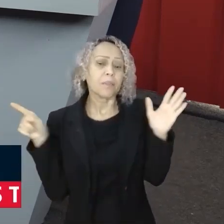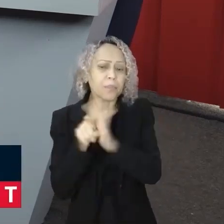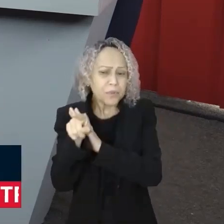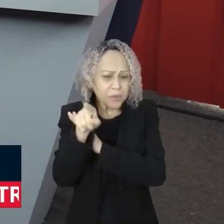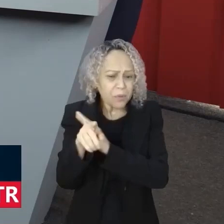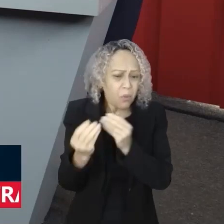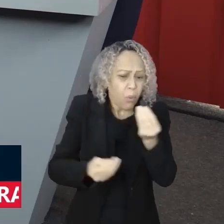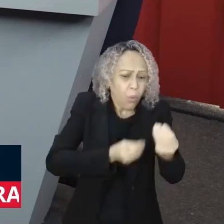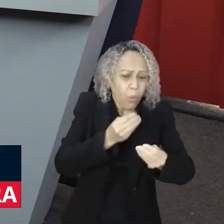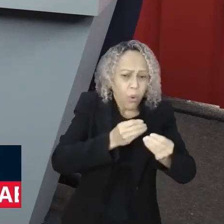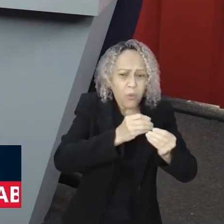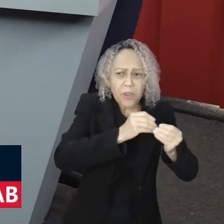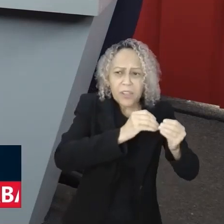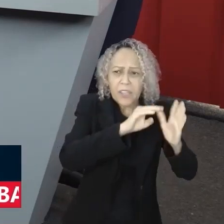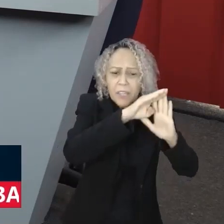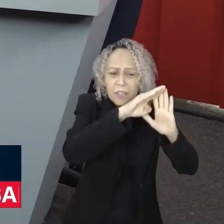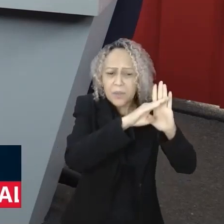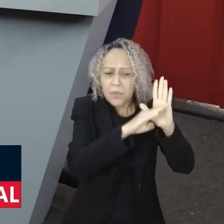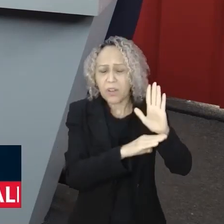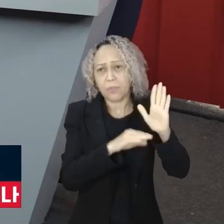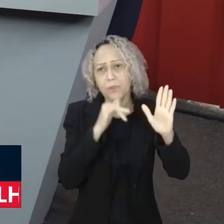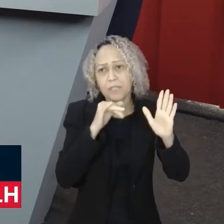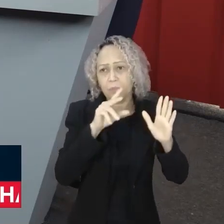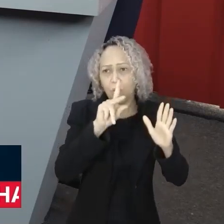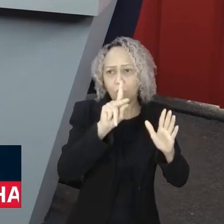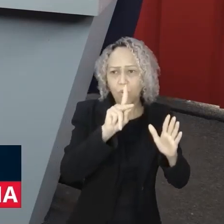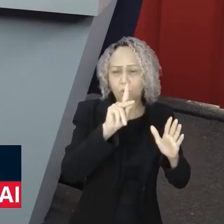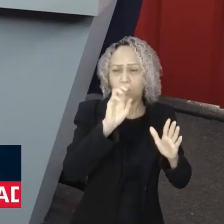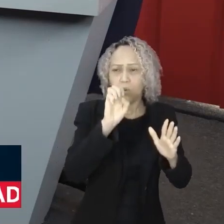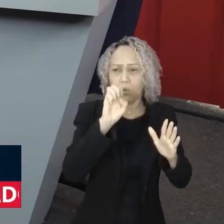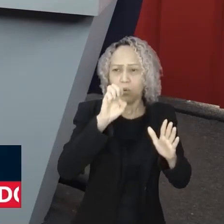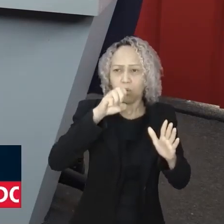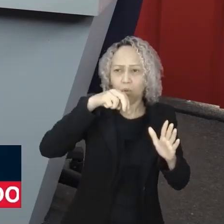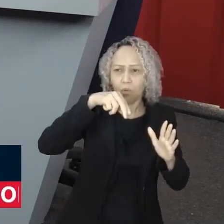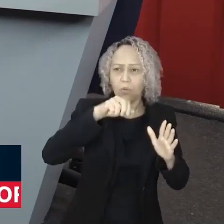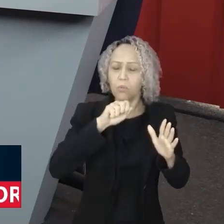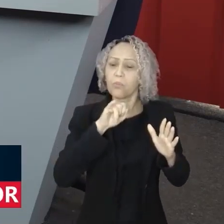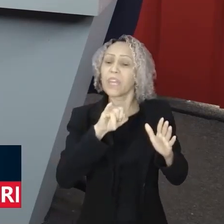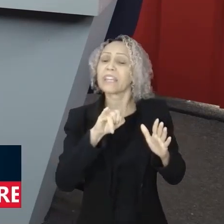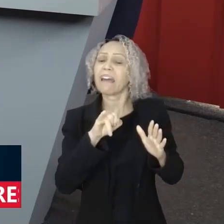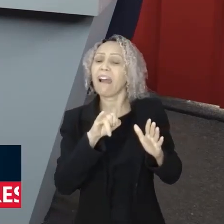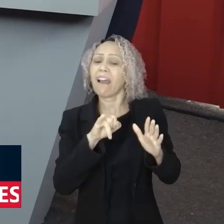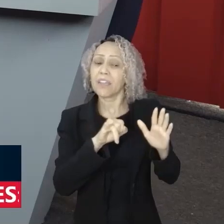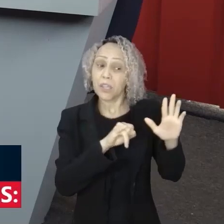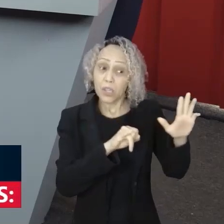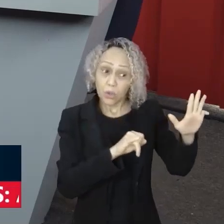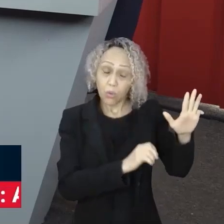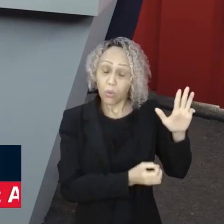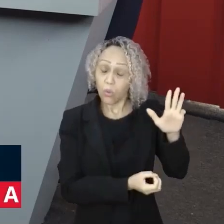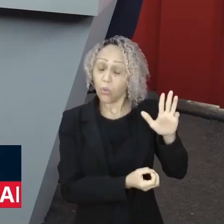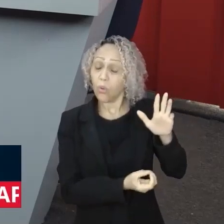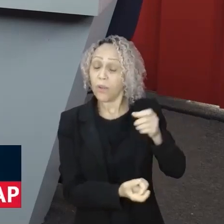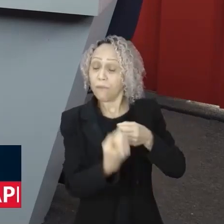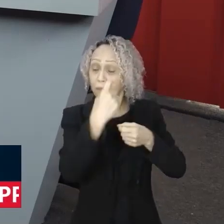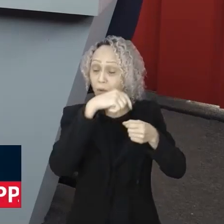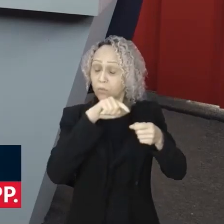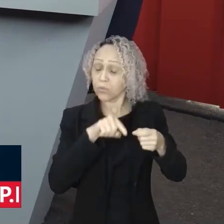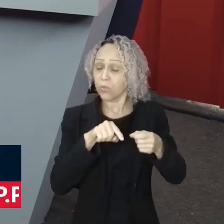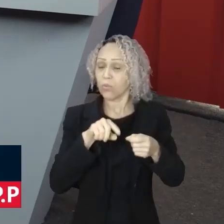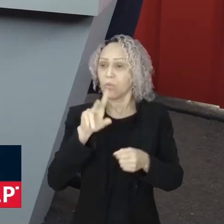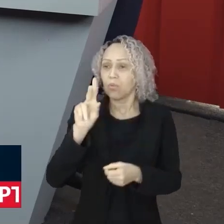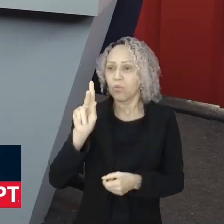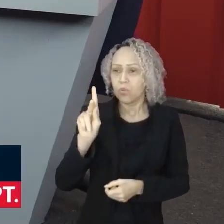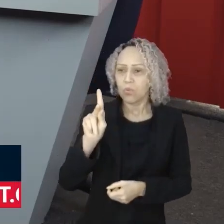Nacional de Alimentação Escolar, o PNAE, pode ser também uma ferramenta poderosa no combate à fome. Lembrando que o PNAE também é um